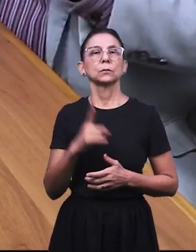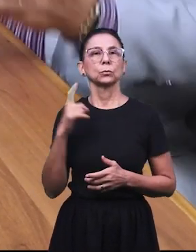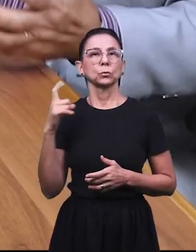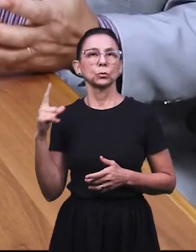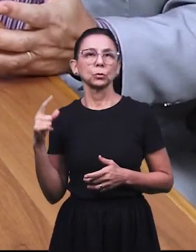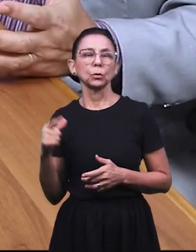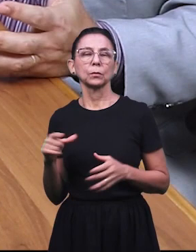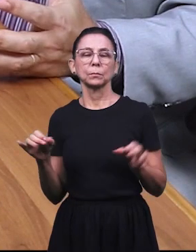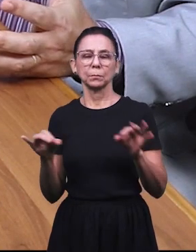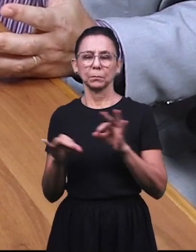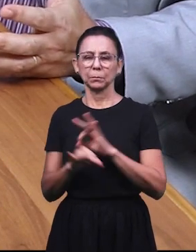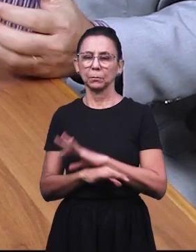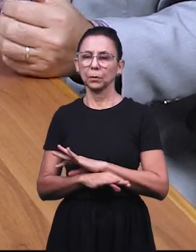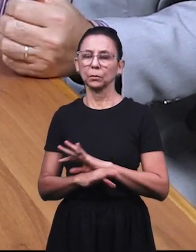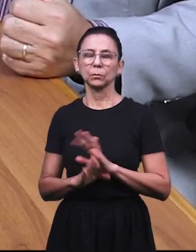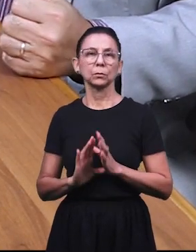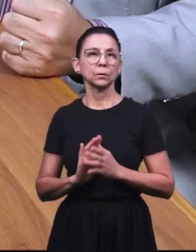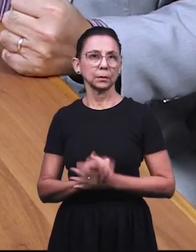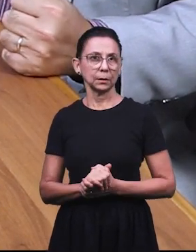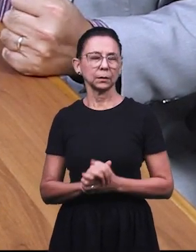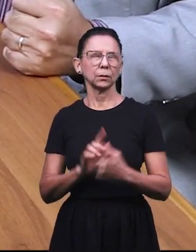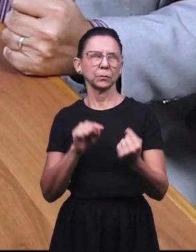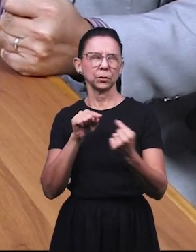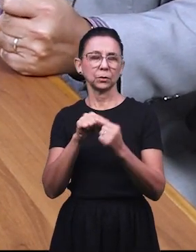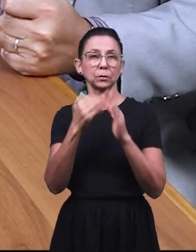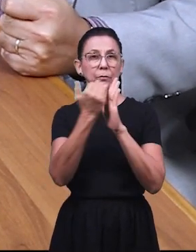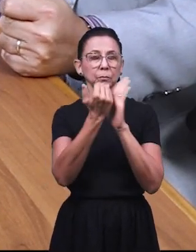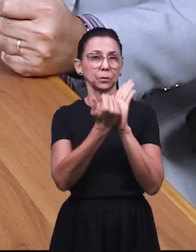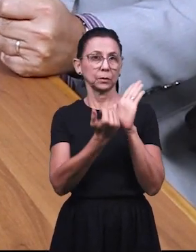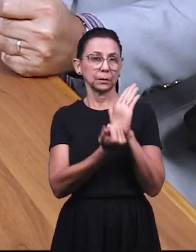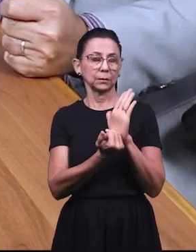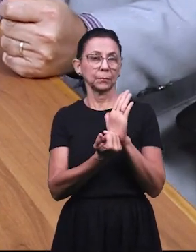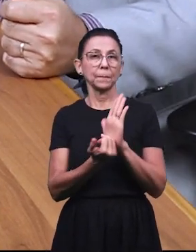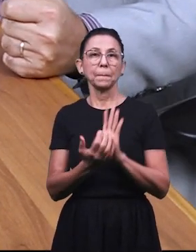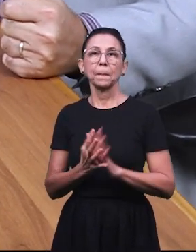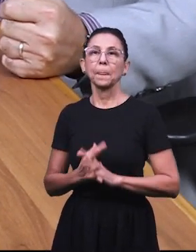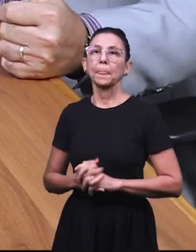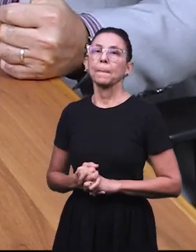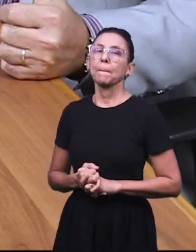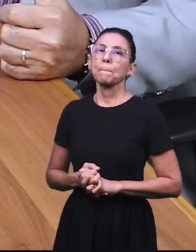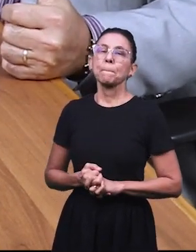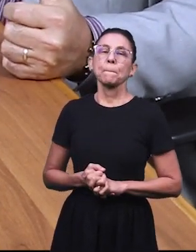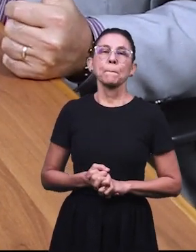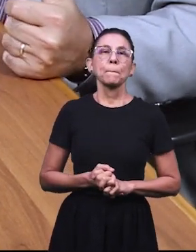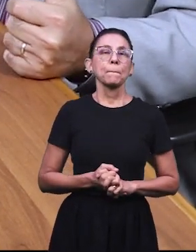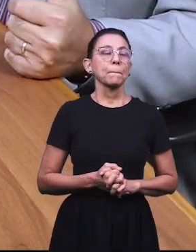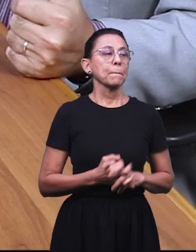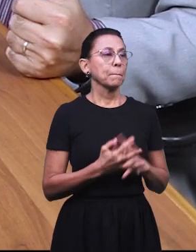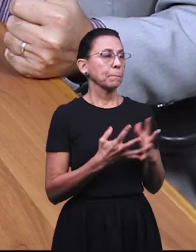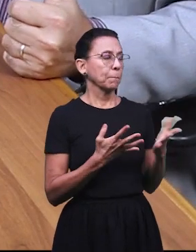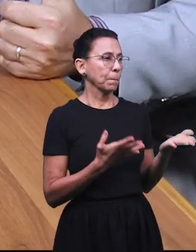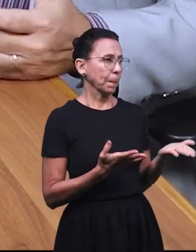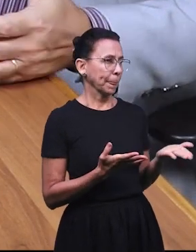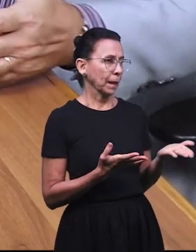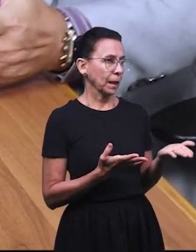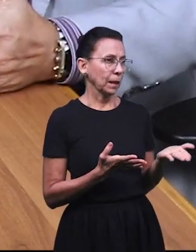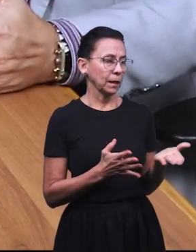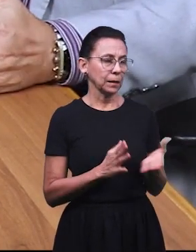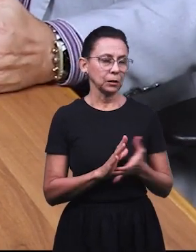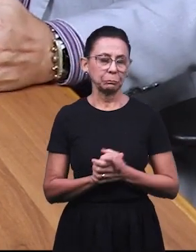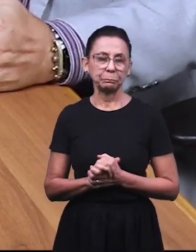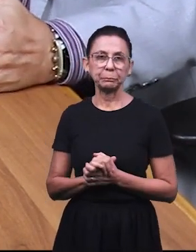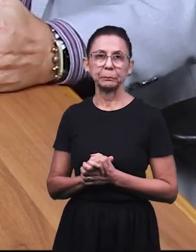o objetivo do programa, sim, né, que é mostrado na sua vinheta. Lucélia, quando a gente senta